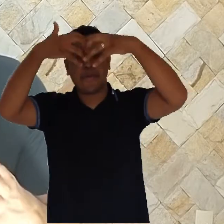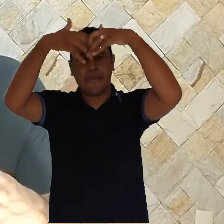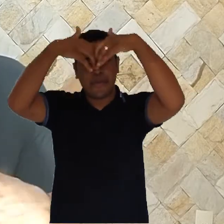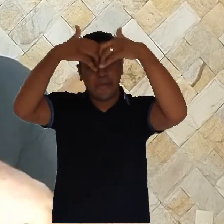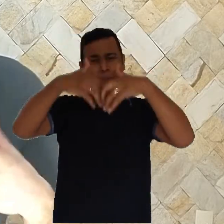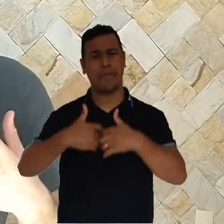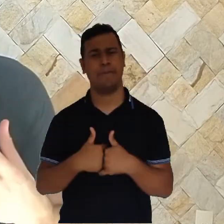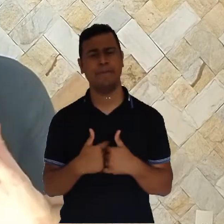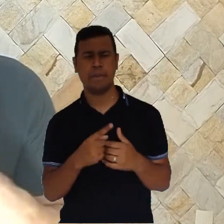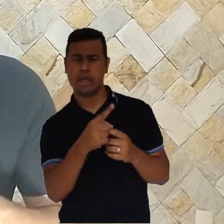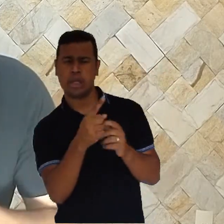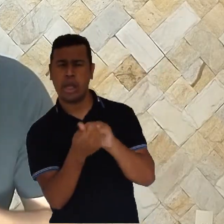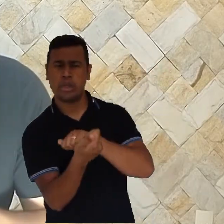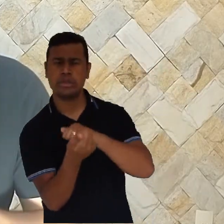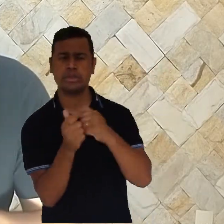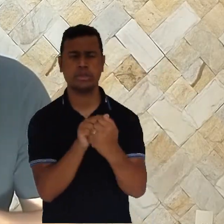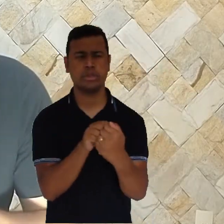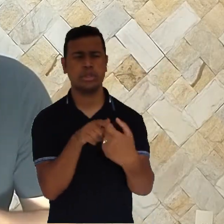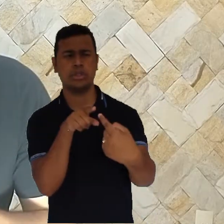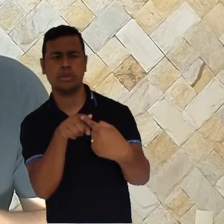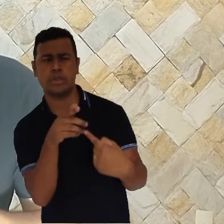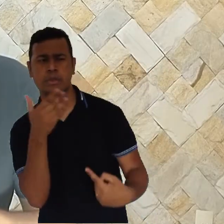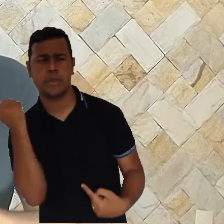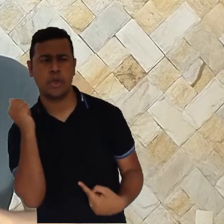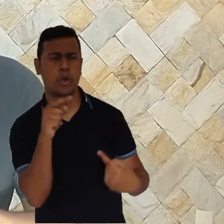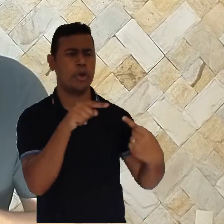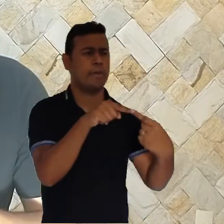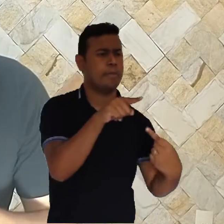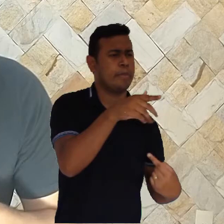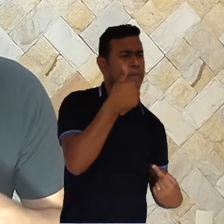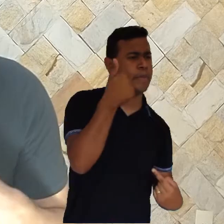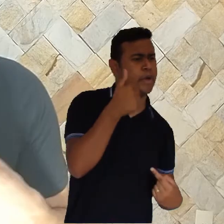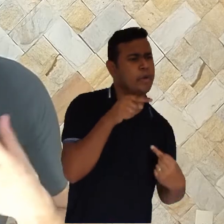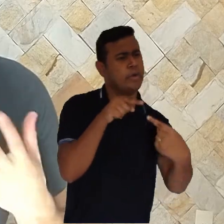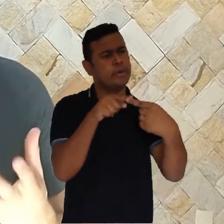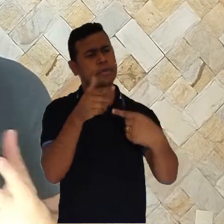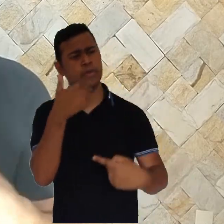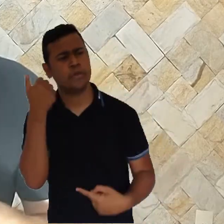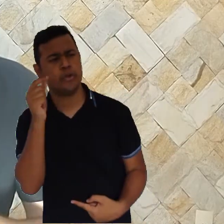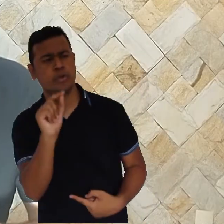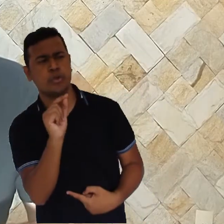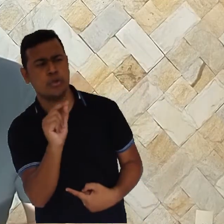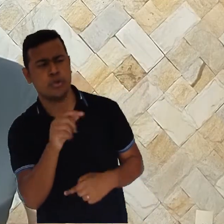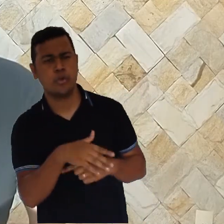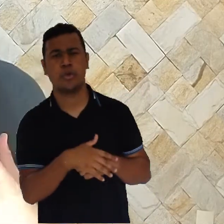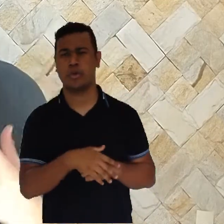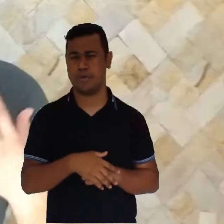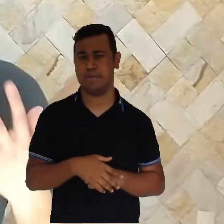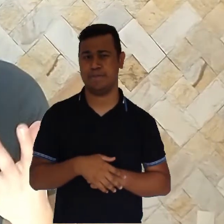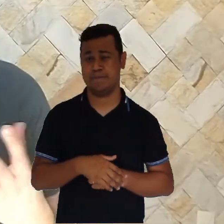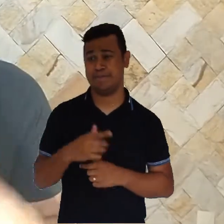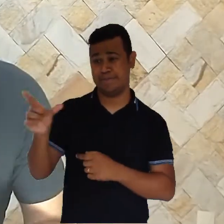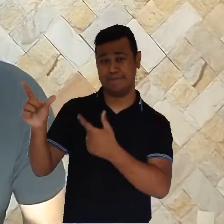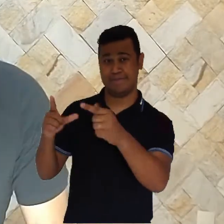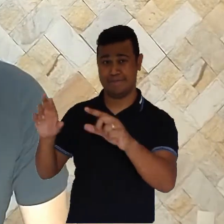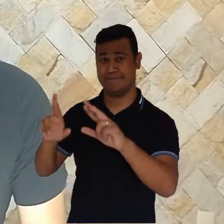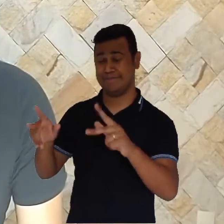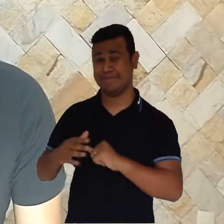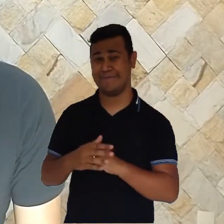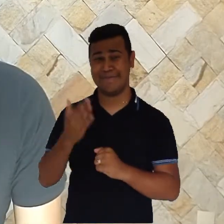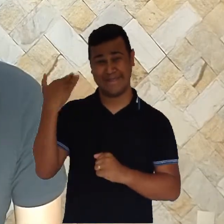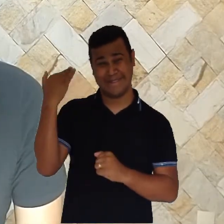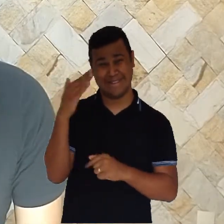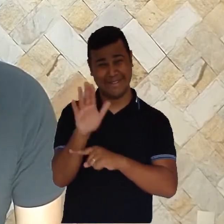de uma maneira mais adequada e diferente daquela que seria seguida pelos seus colegas. No primeiro vídeo expliquei